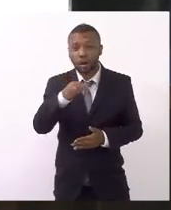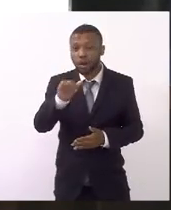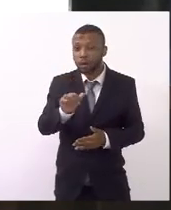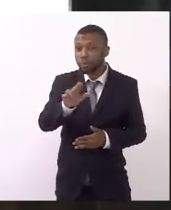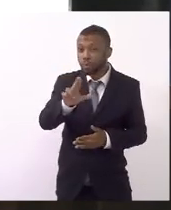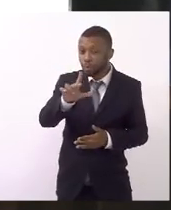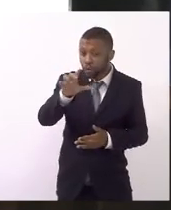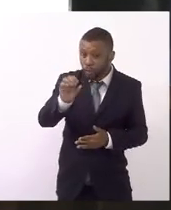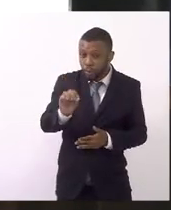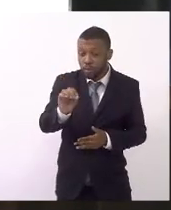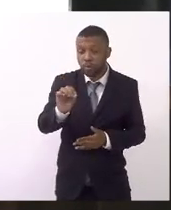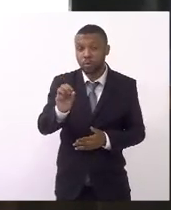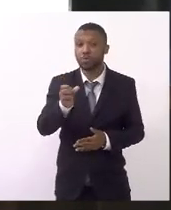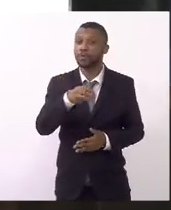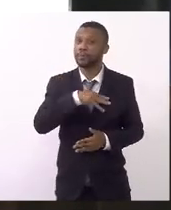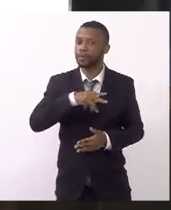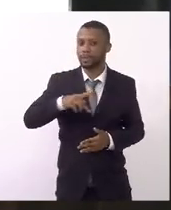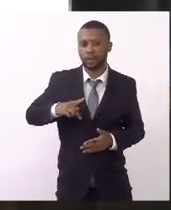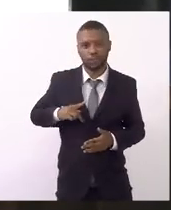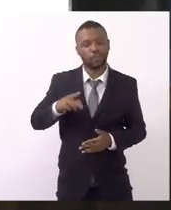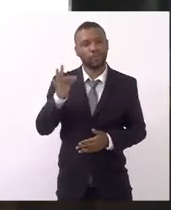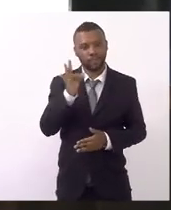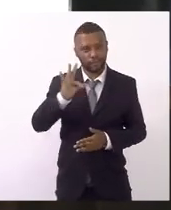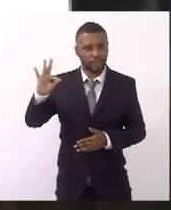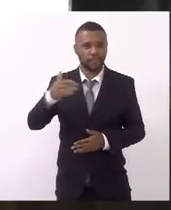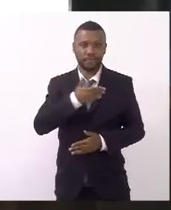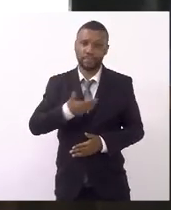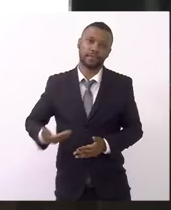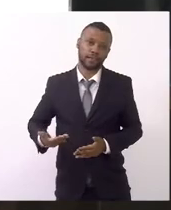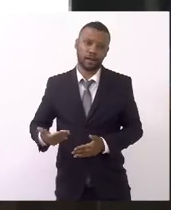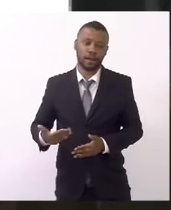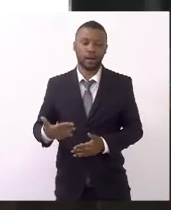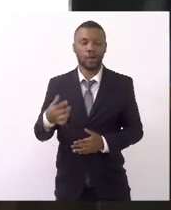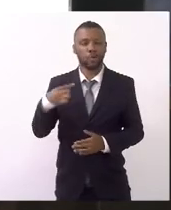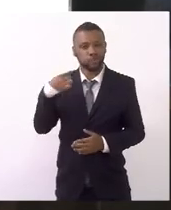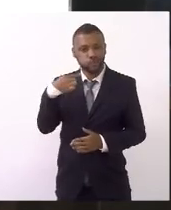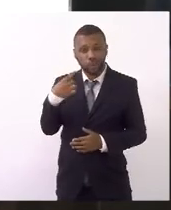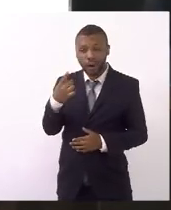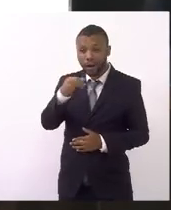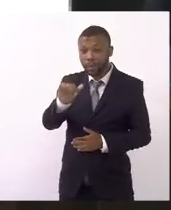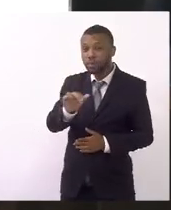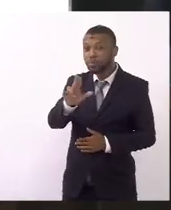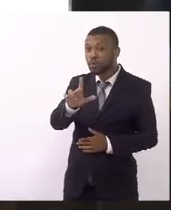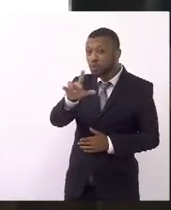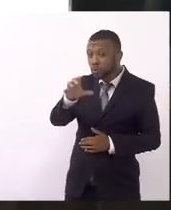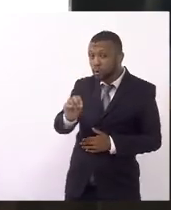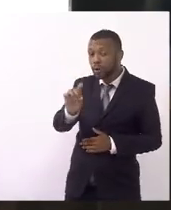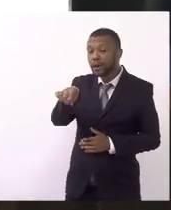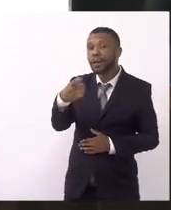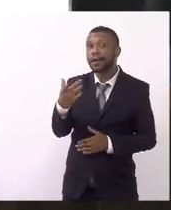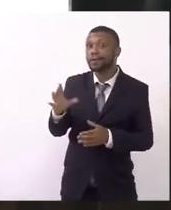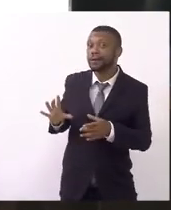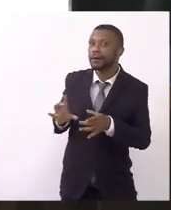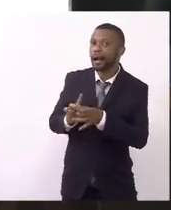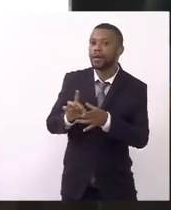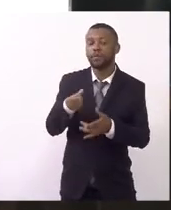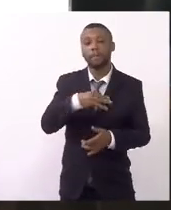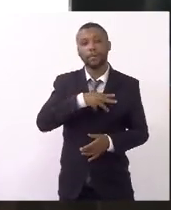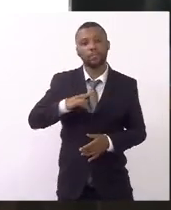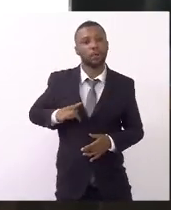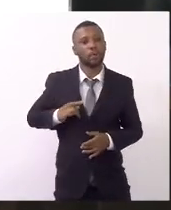Júnior do Ministério Público Federal Dr Júlio é um membro do Ministério Público